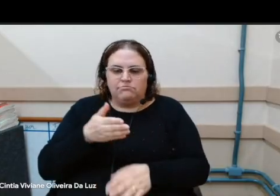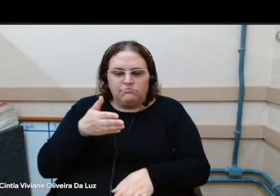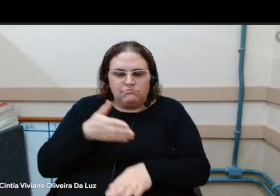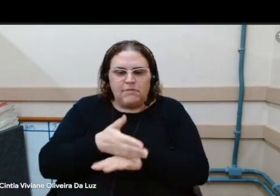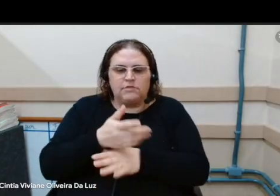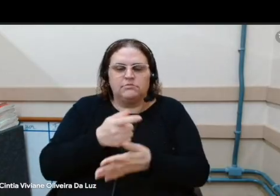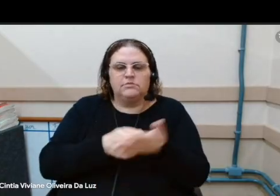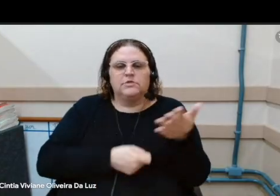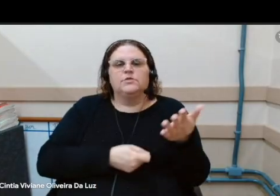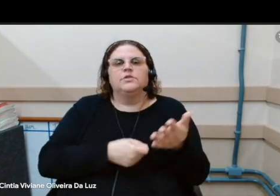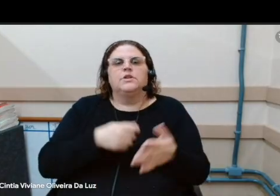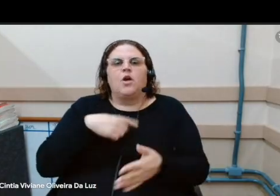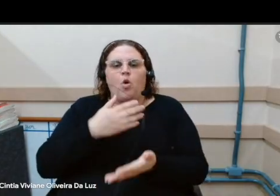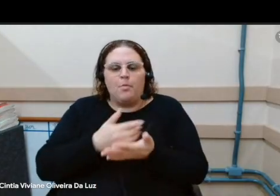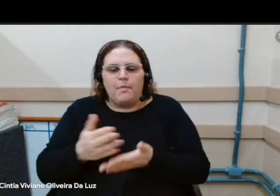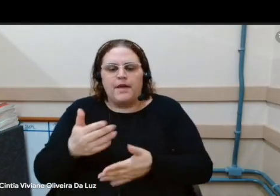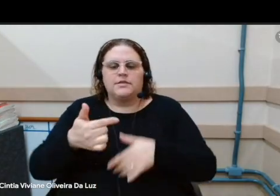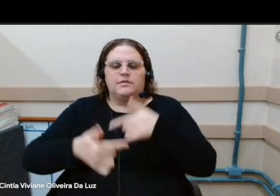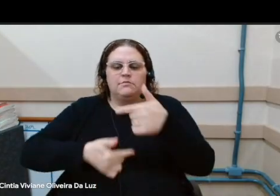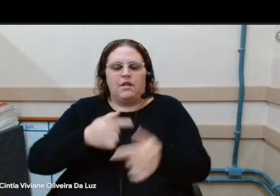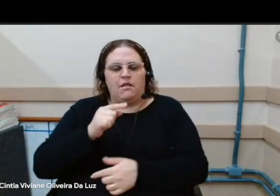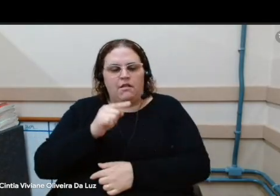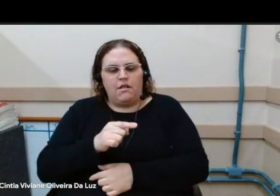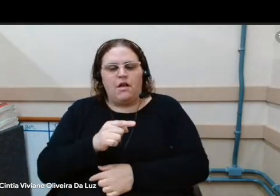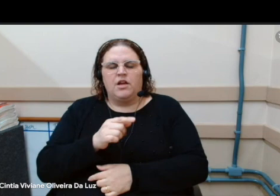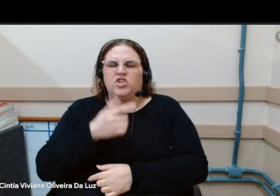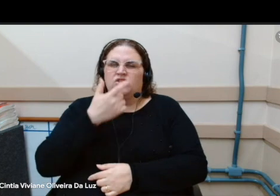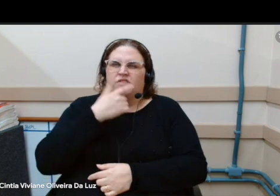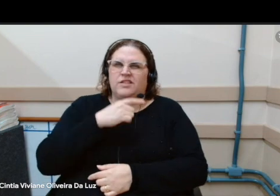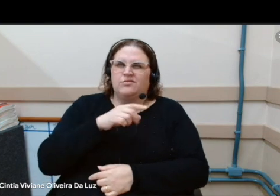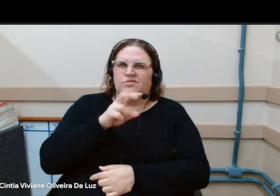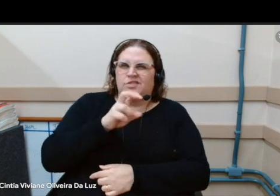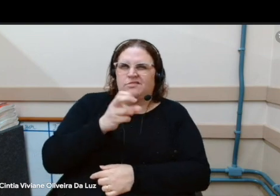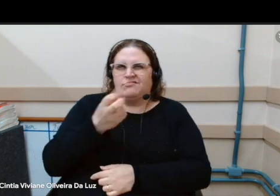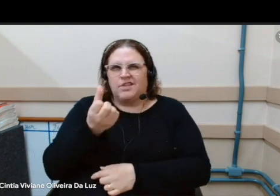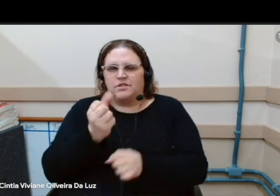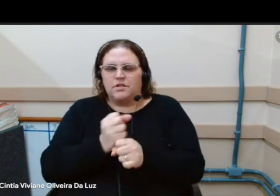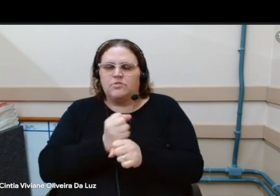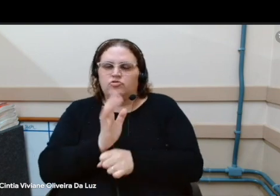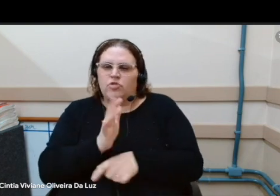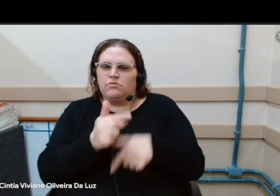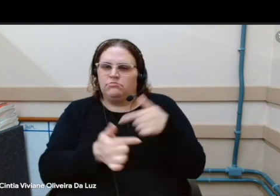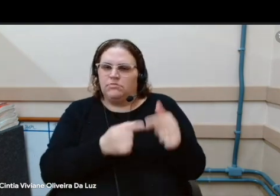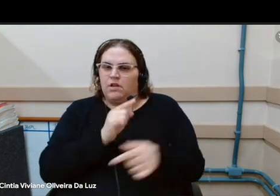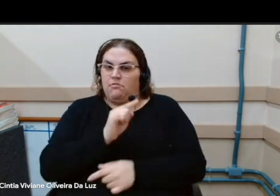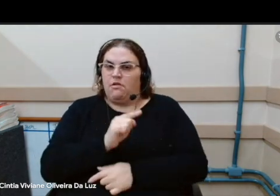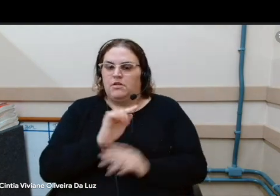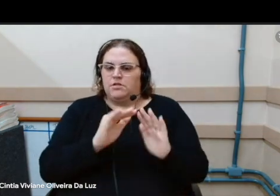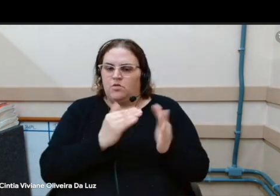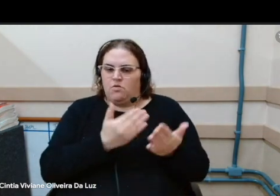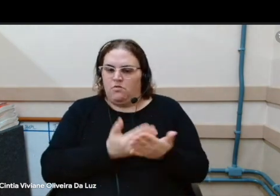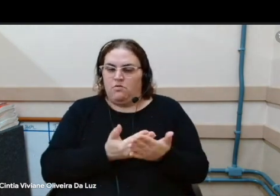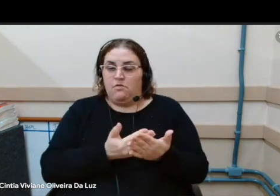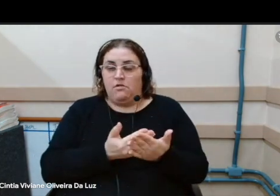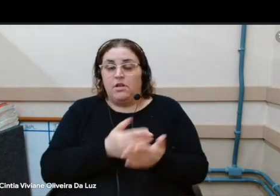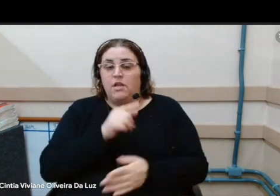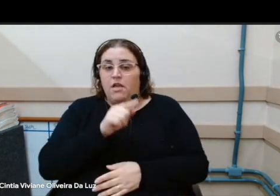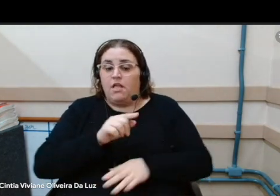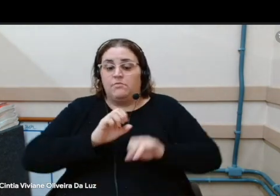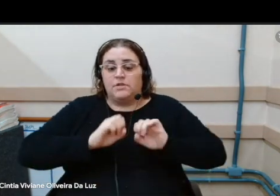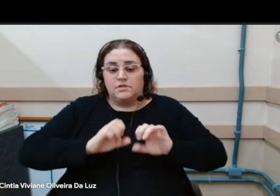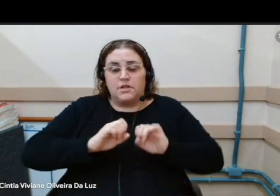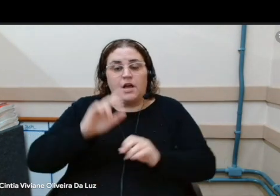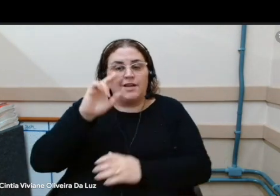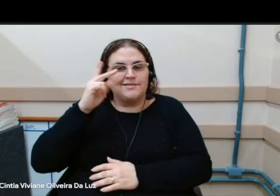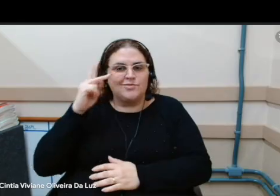se anos que ela tá atuando lá no colégio e e e ela para ensinar a história da dança